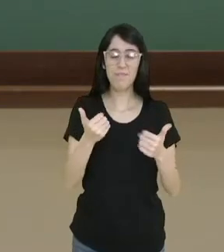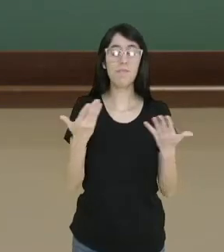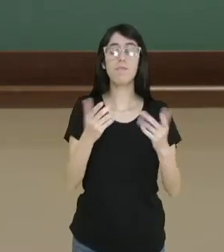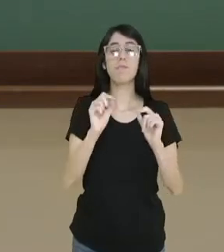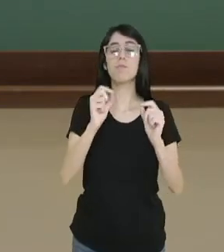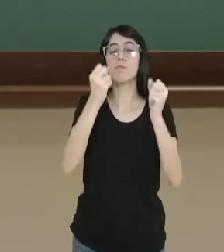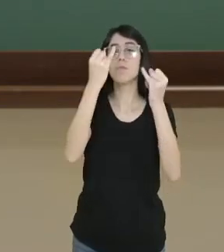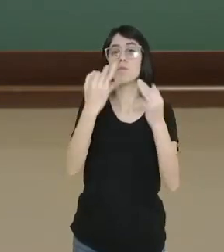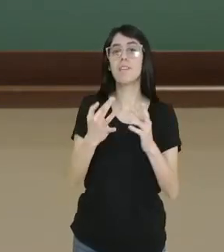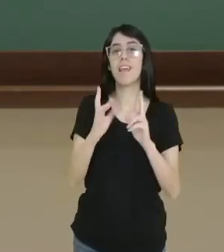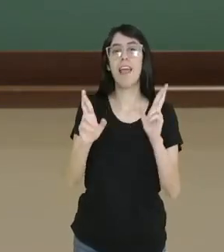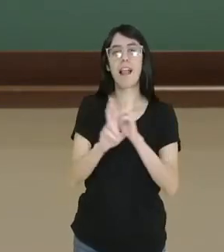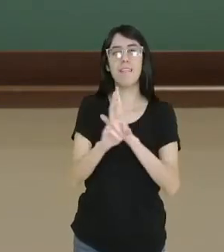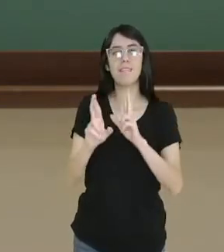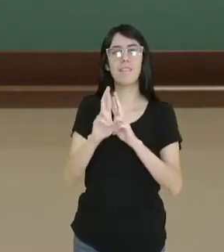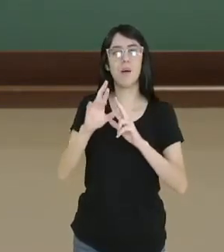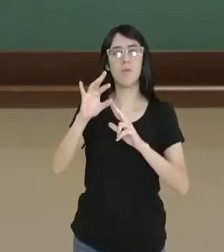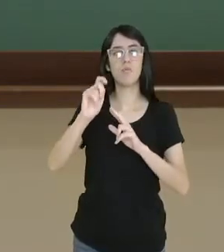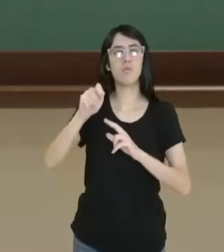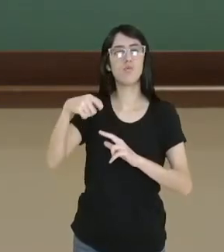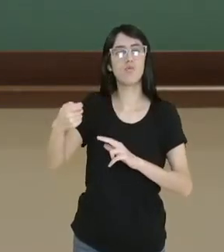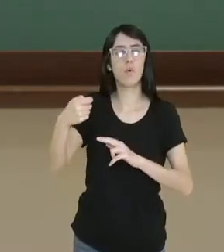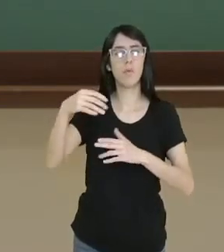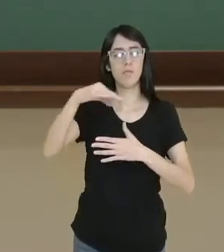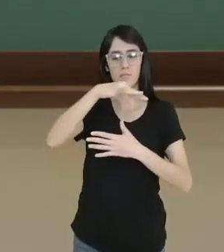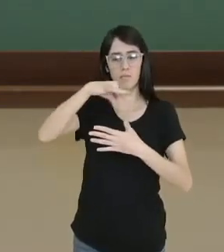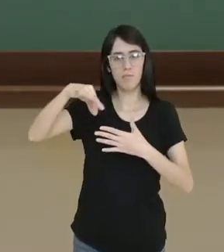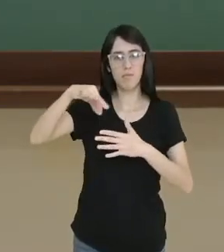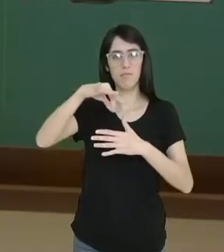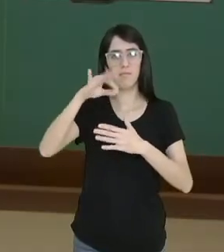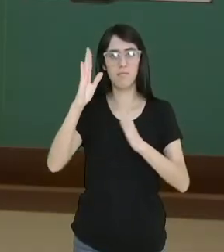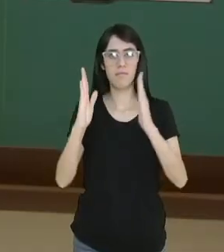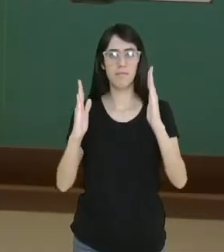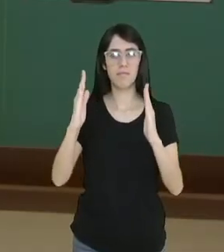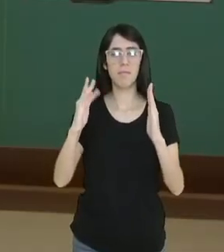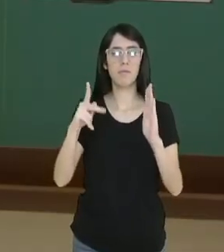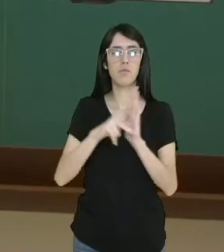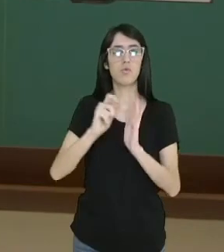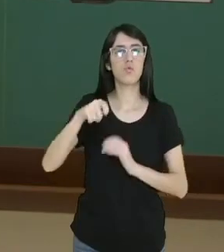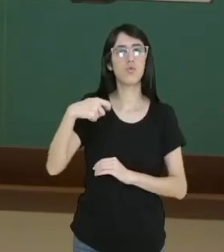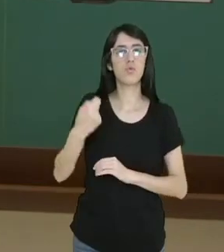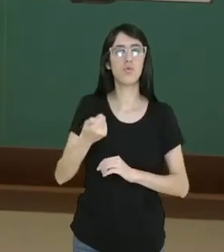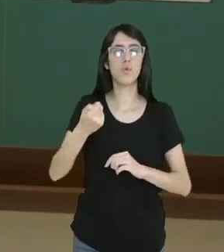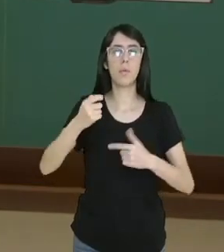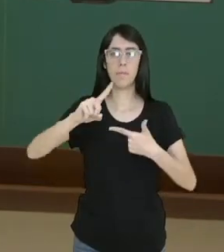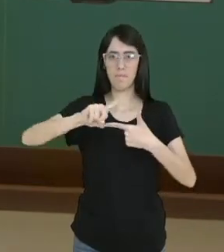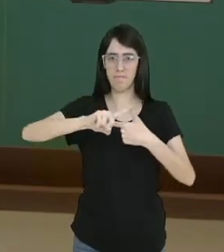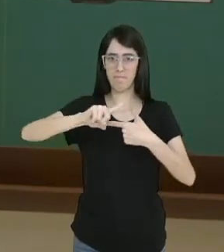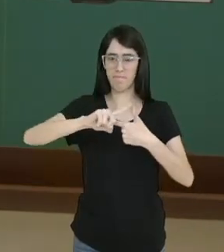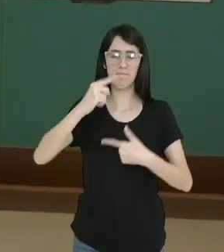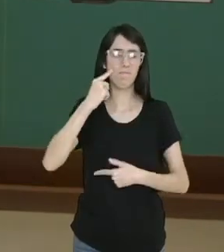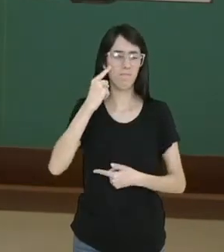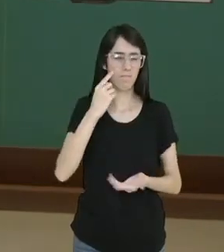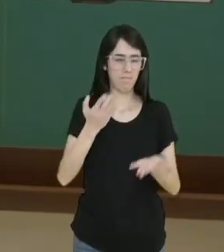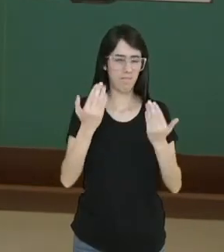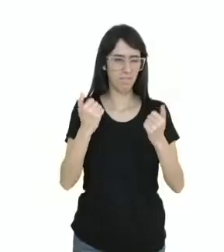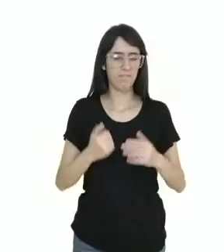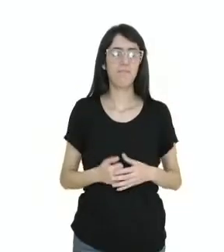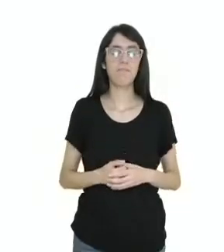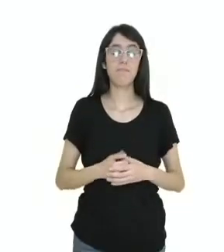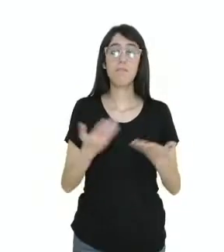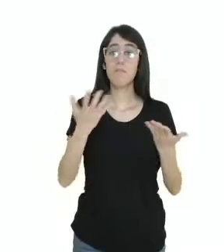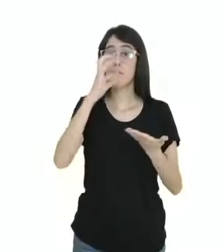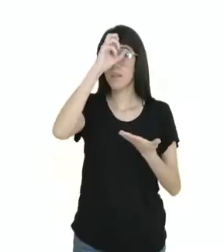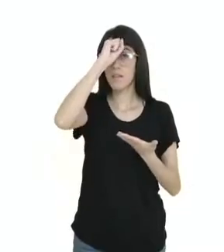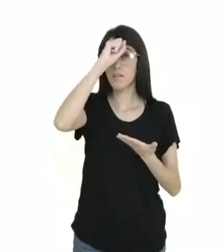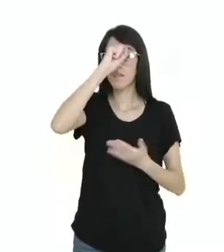métricas no triângulo retângulo. Bora lá ver mais um pouquinho disso. Então, nossos objetivos. Identificar os